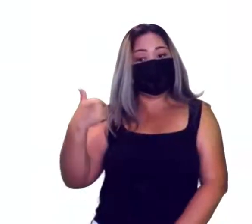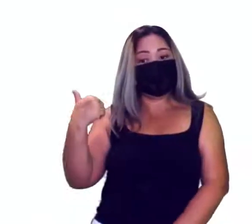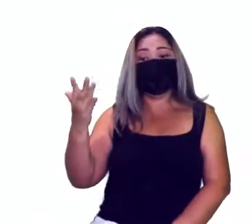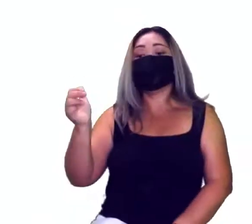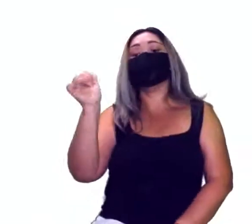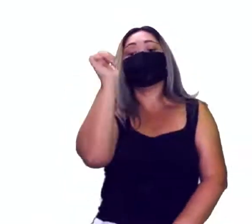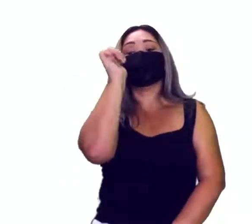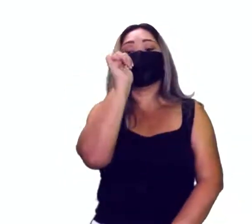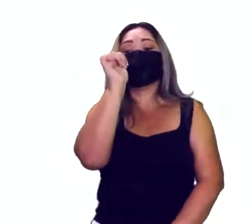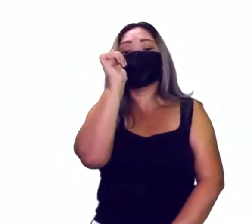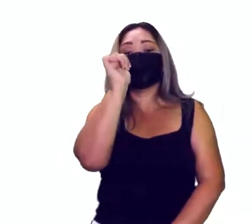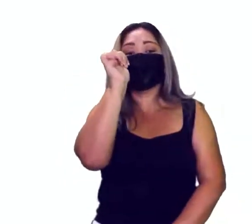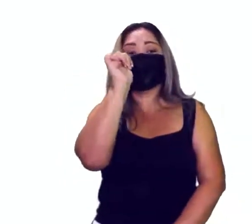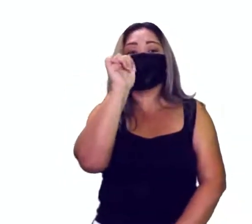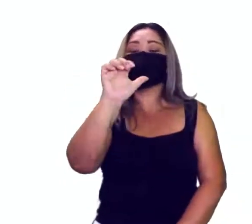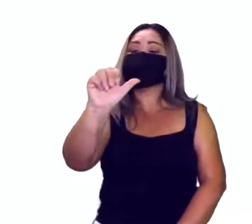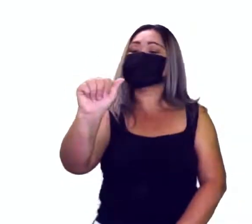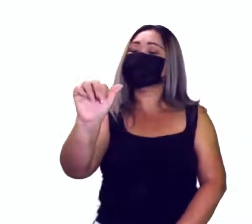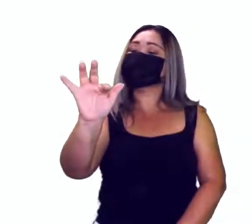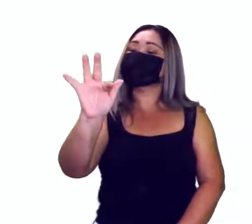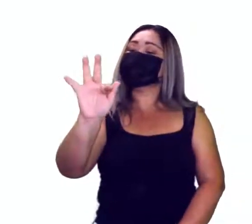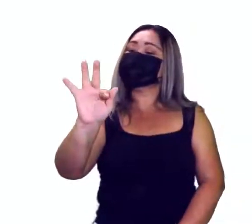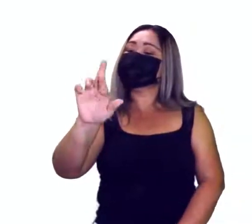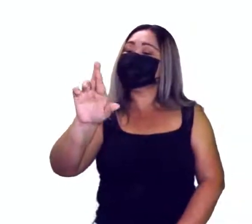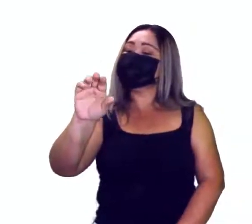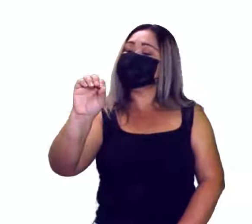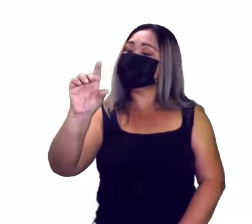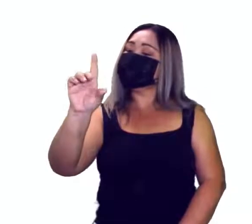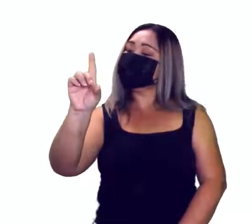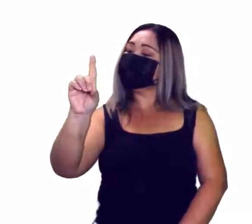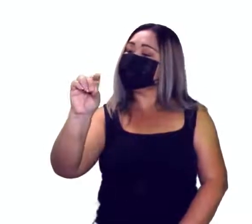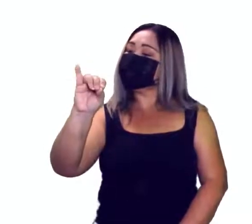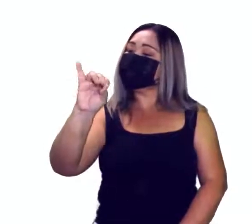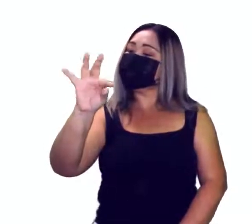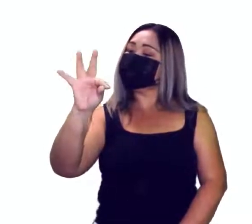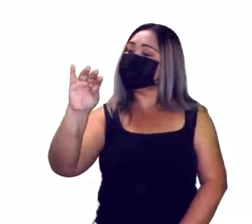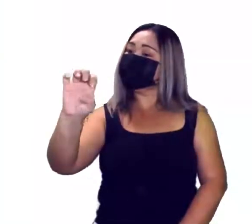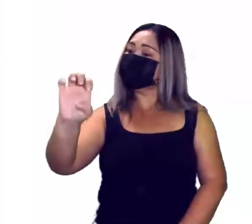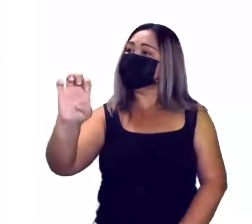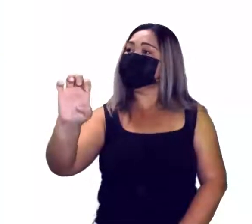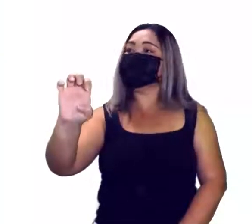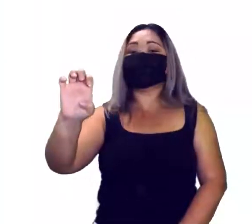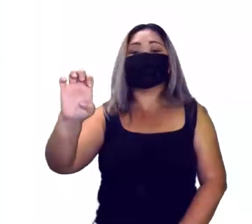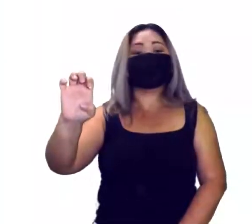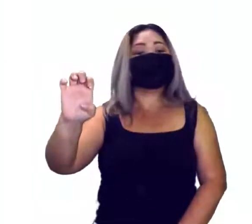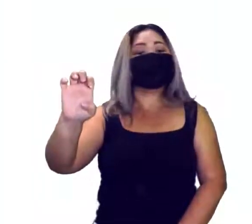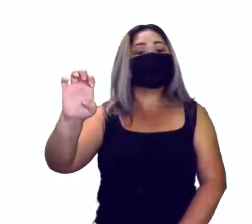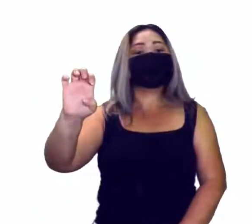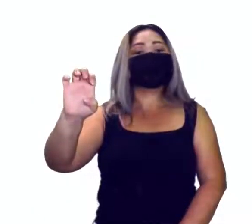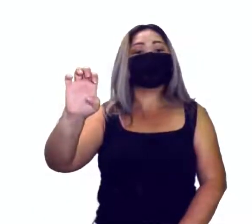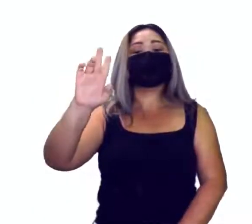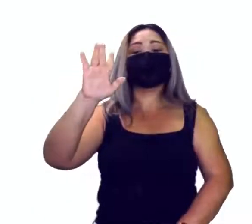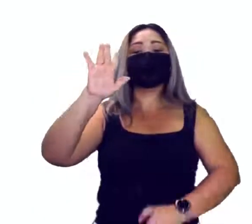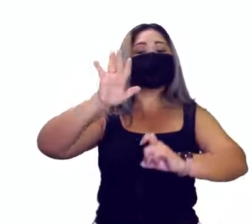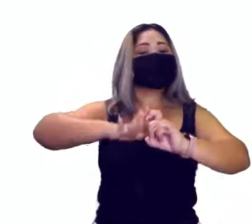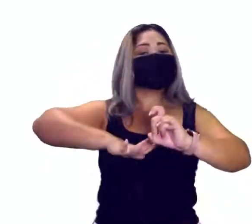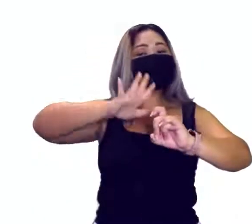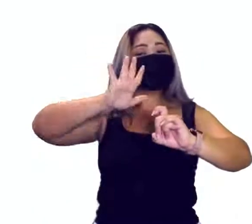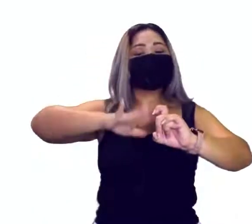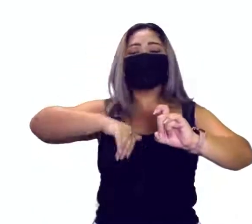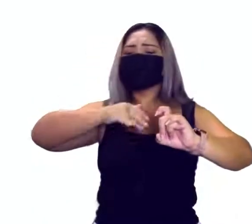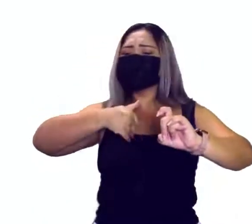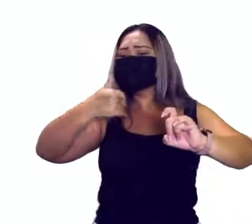Deusa Afrodite, né? Tá aqui, ó. Essa imagem que temos, né? O mito é a forma mais remota